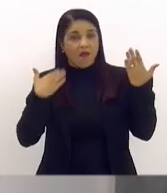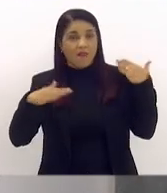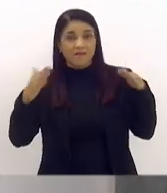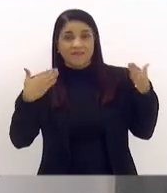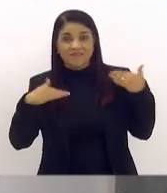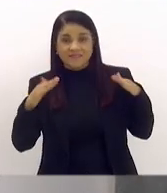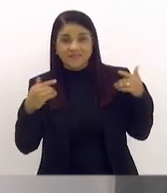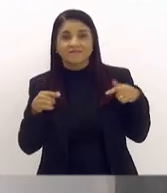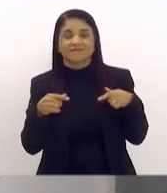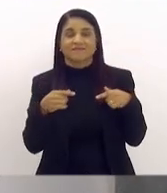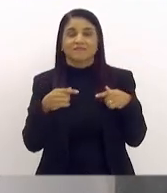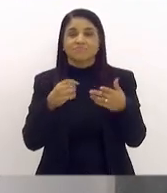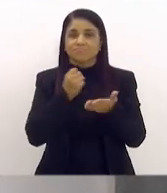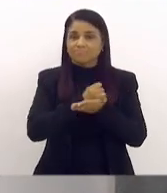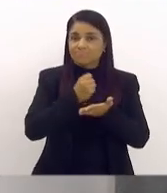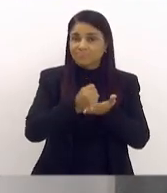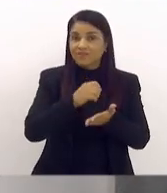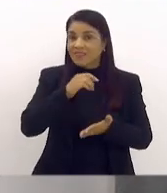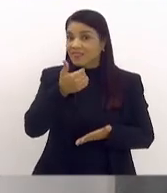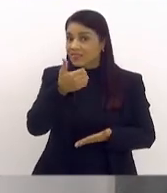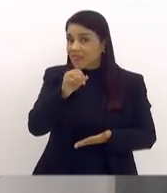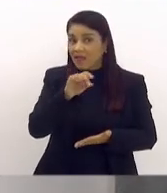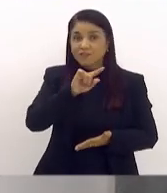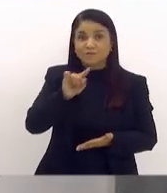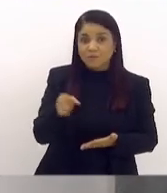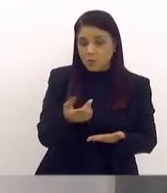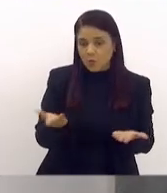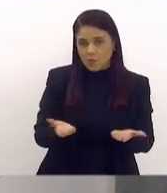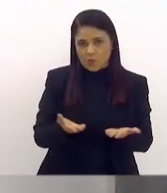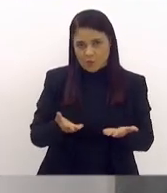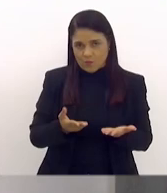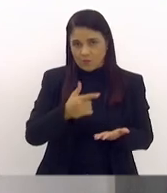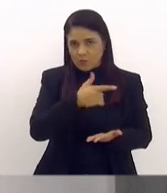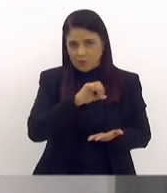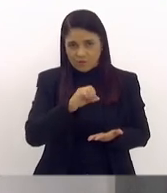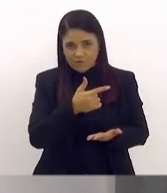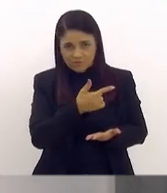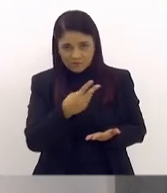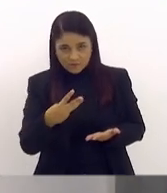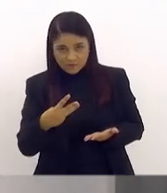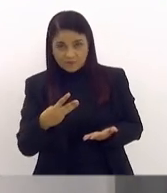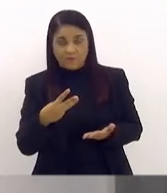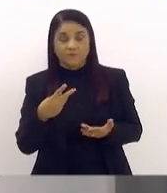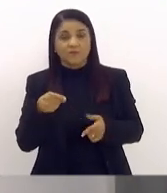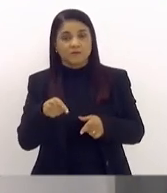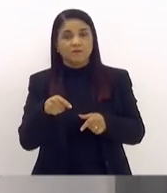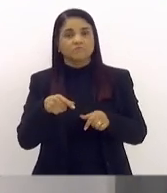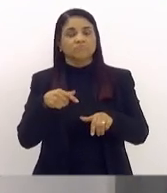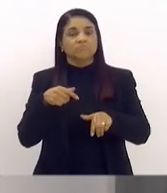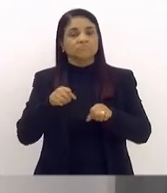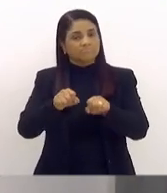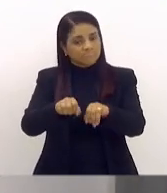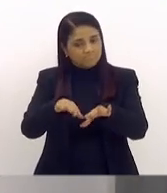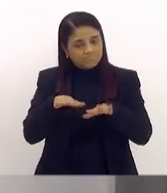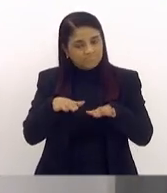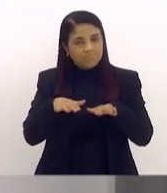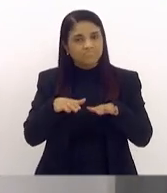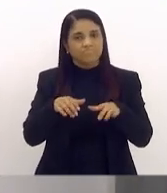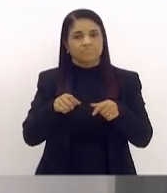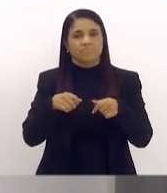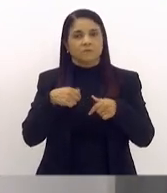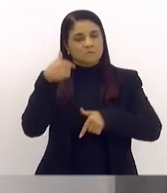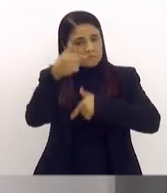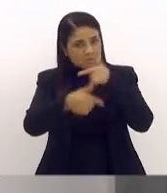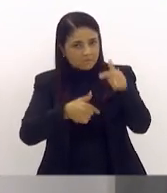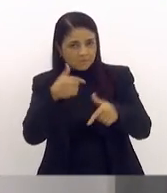dizer que quando o Parlamento se movimenta através dos dos nossos trabalhos isso